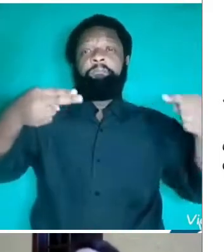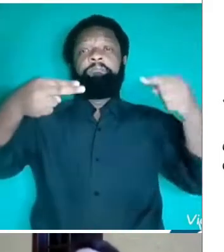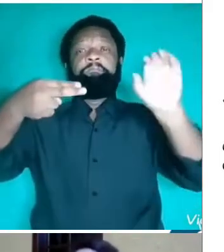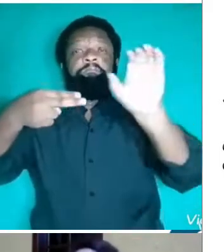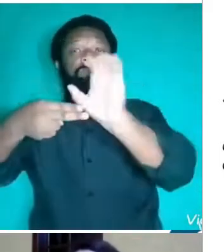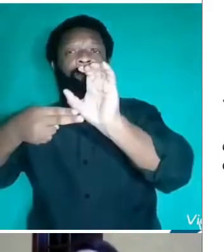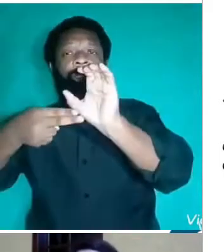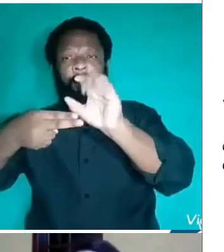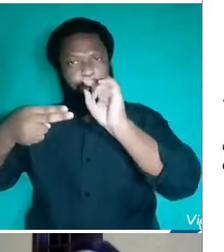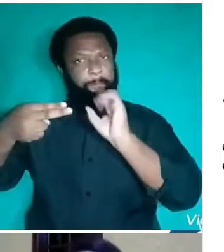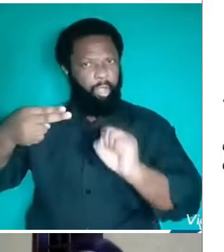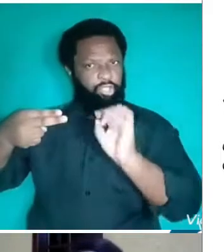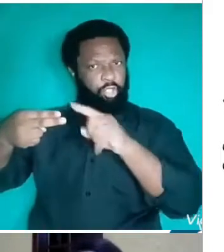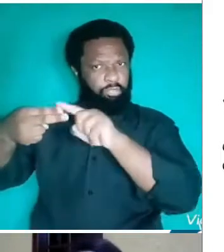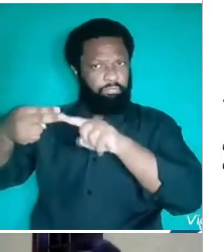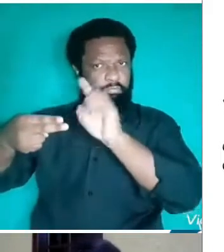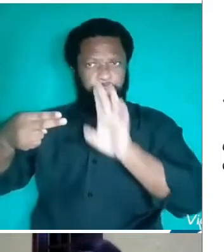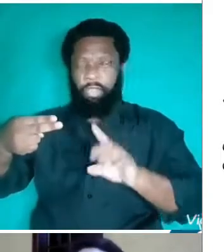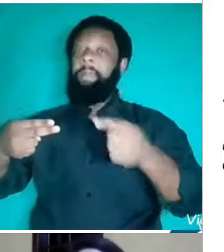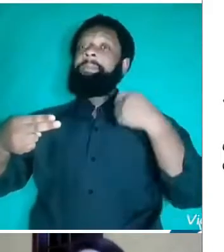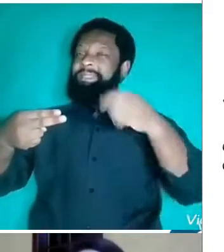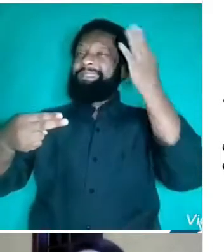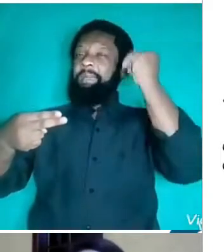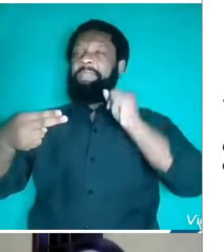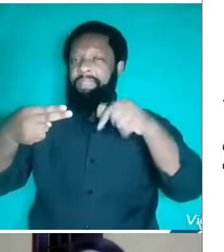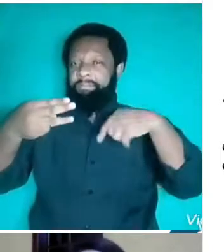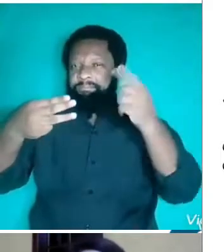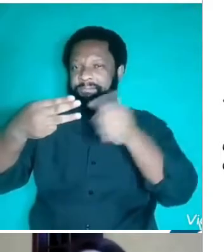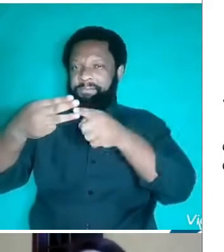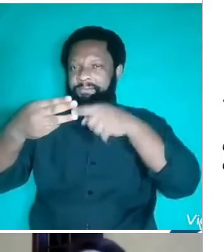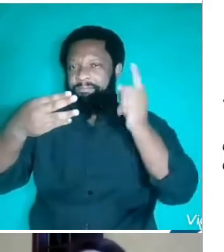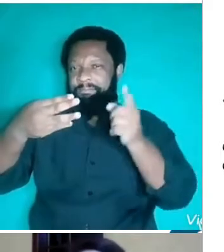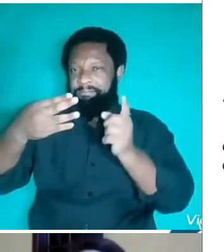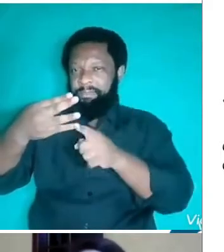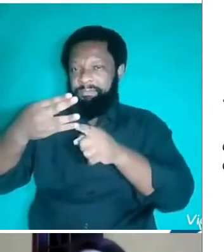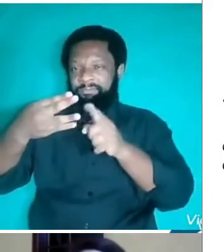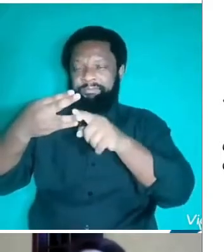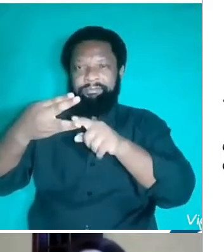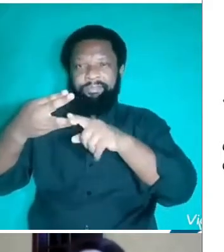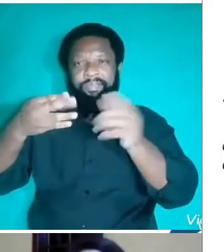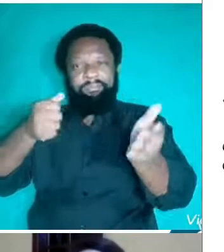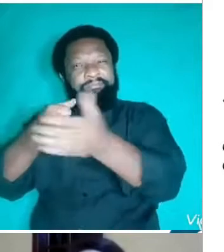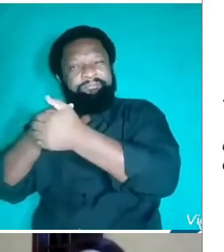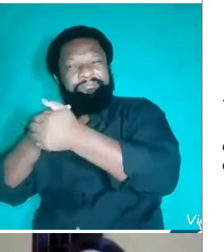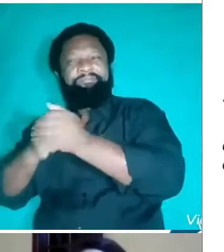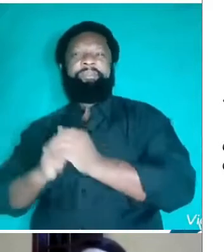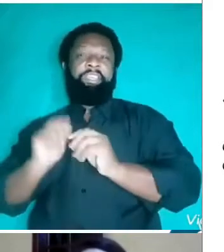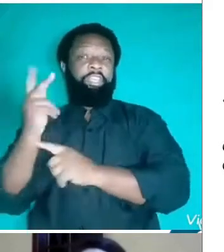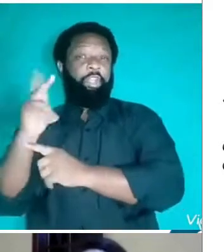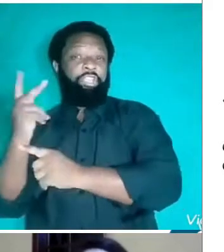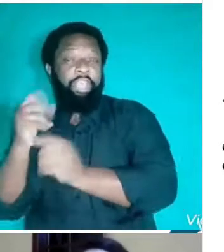apenas 2 ligações. Ele não pode estar fazendo 2 ligações. Então, a gente sabe que aqui nós temos 2 átomos de